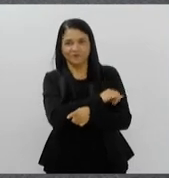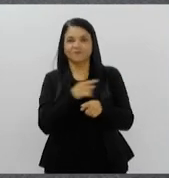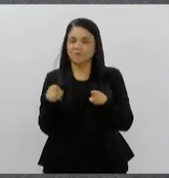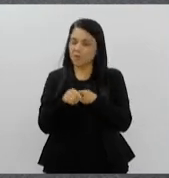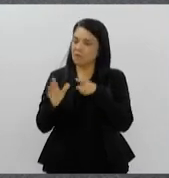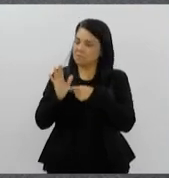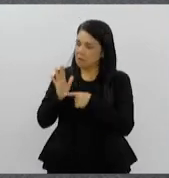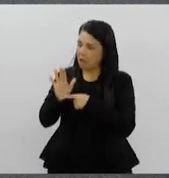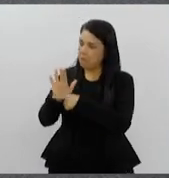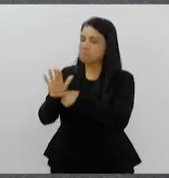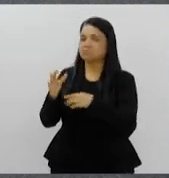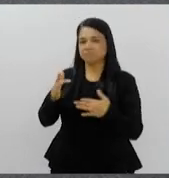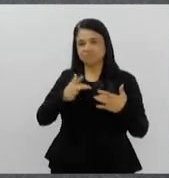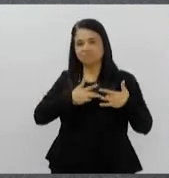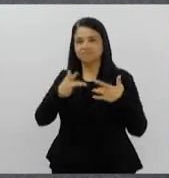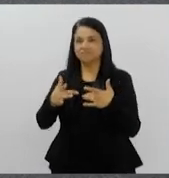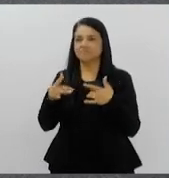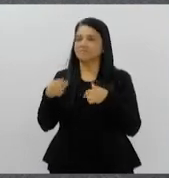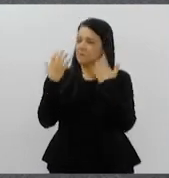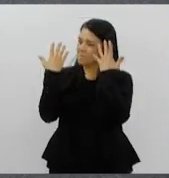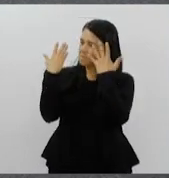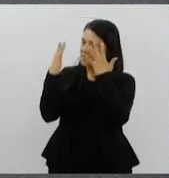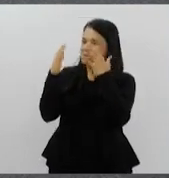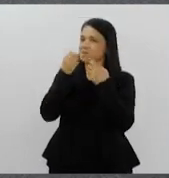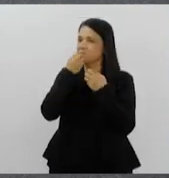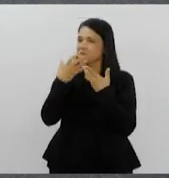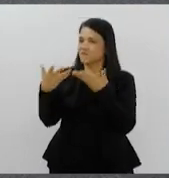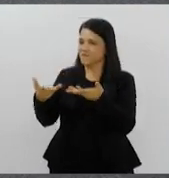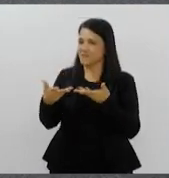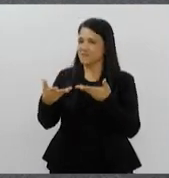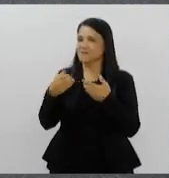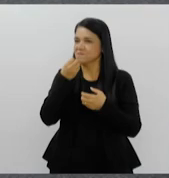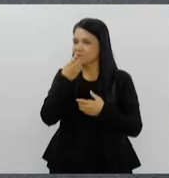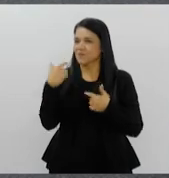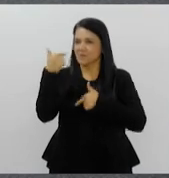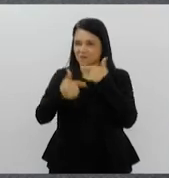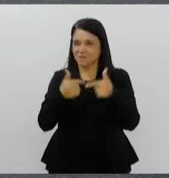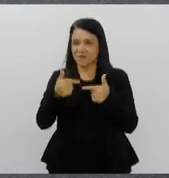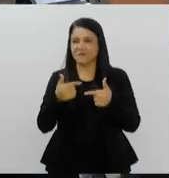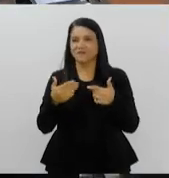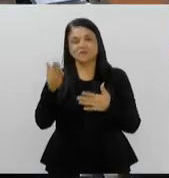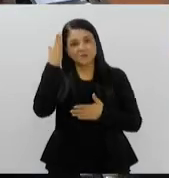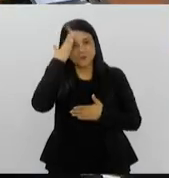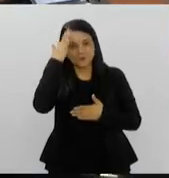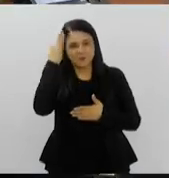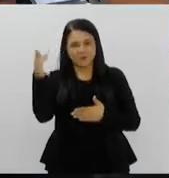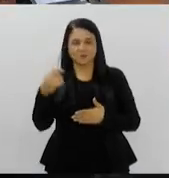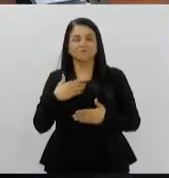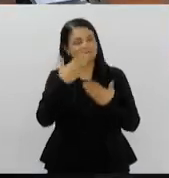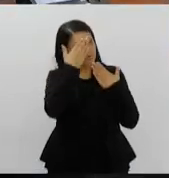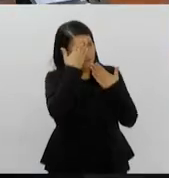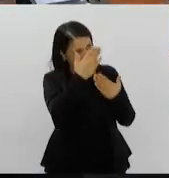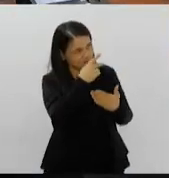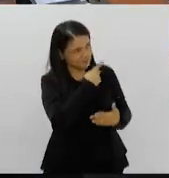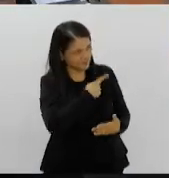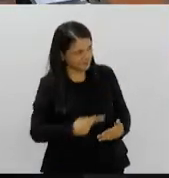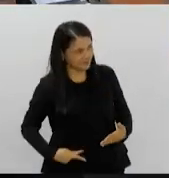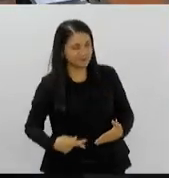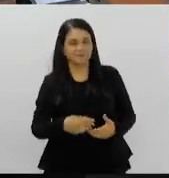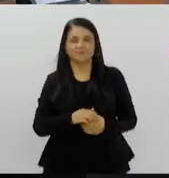Assembleia Legislativa. Parabéns, seja bem-vinda e bom trabalho e sucesso. Obrigada, presidente.